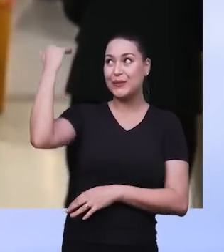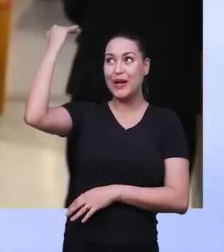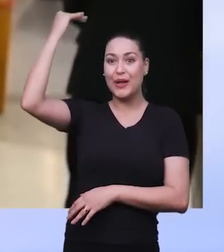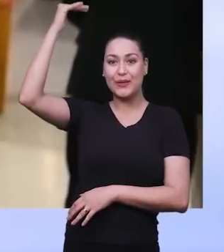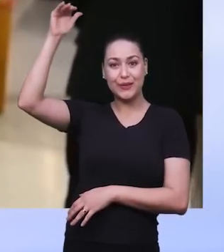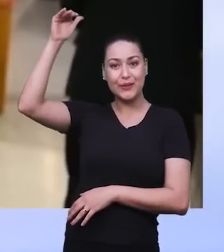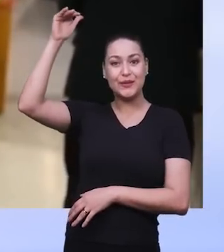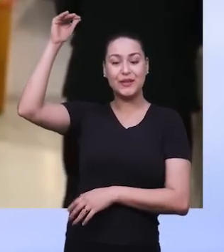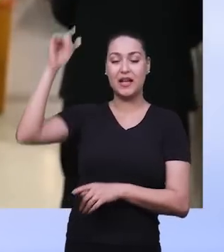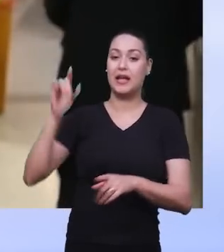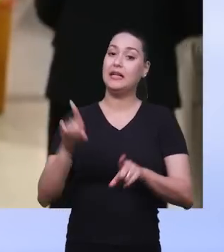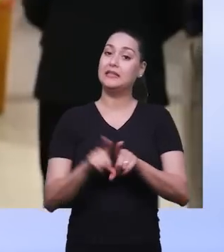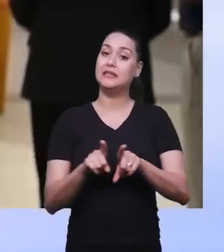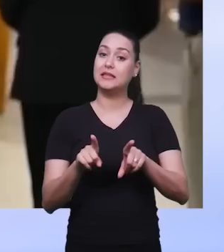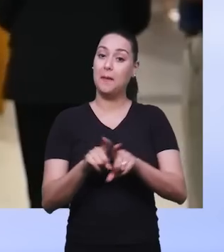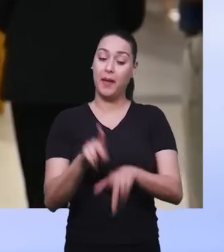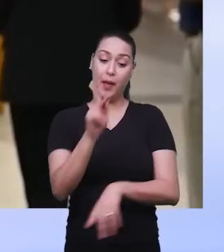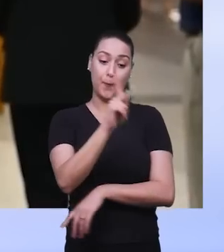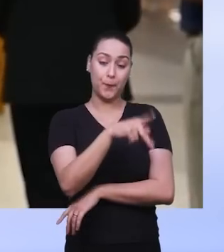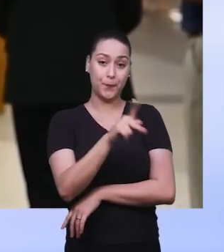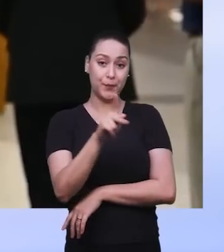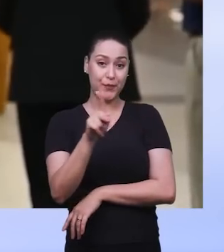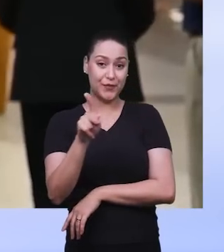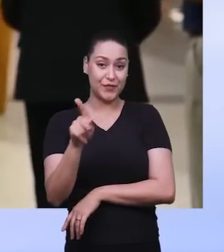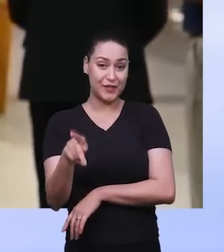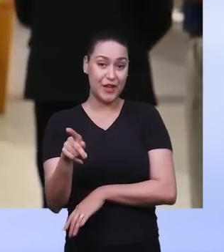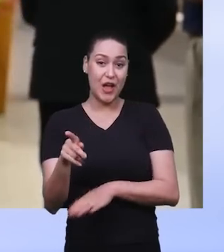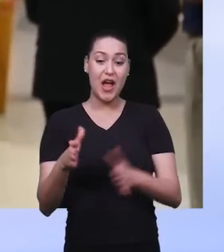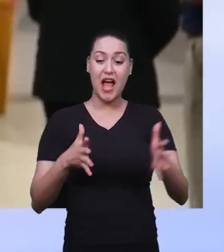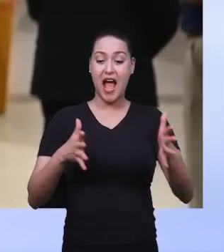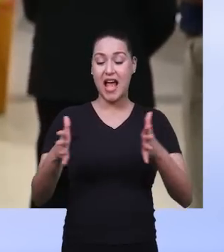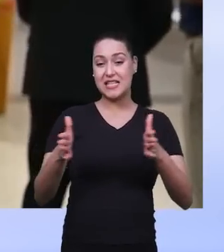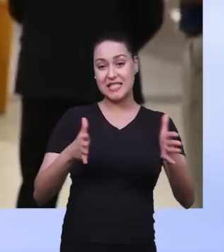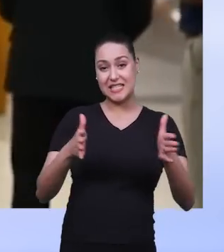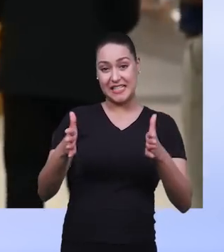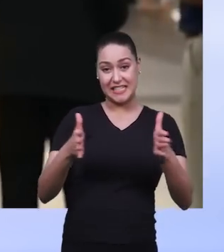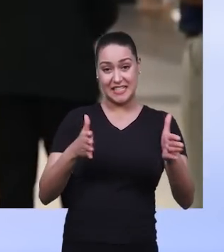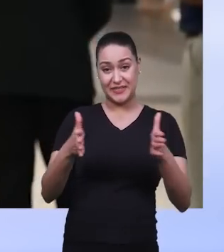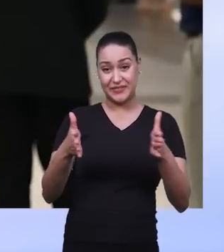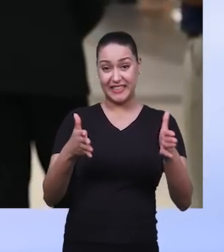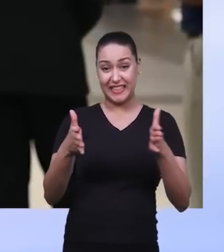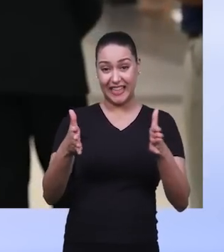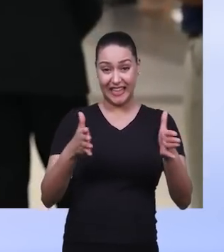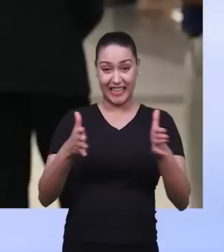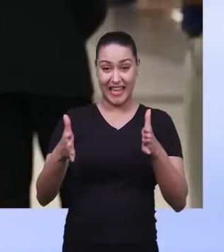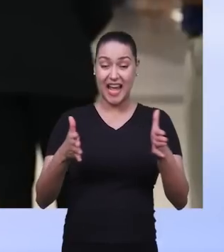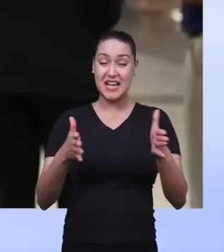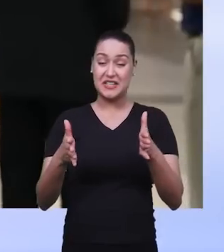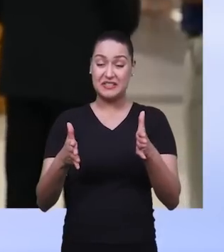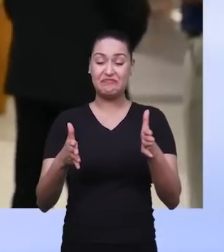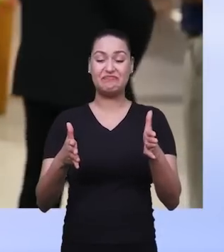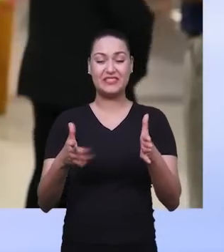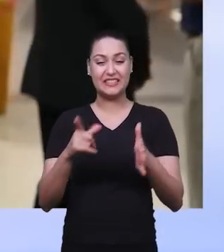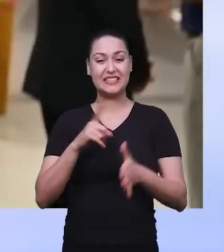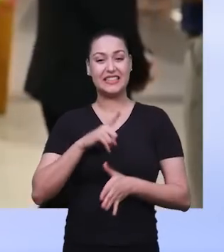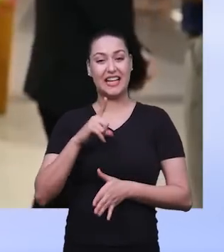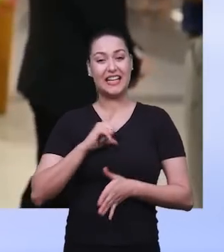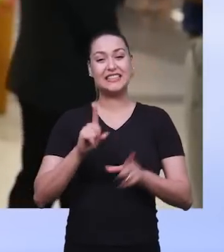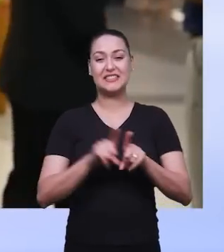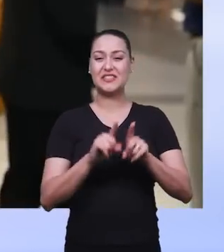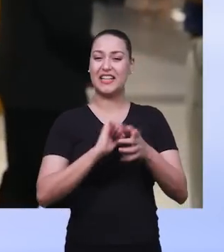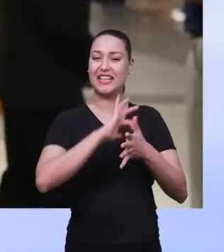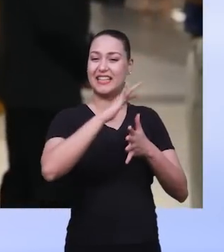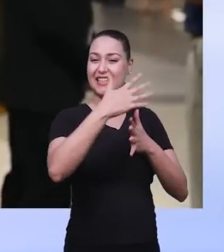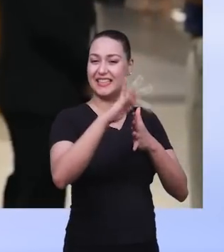adulto. Trabalho que é feito pelas professoras, trabalho de acessibilidade também que é realizado pelas irmãs, o trabalho